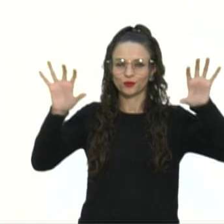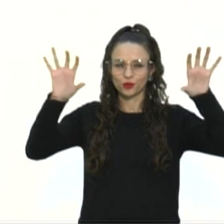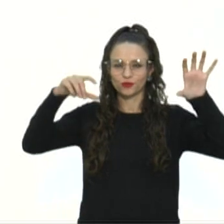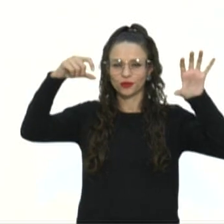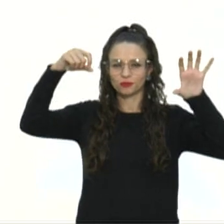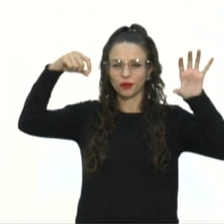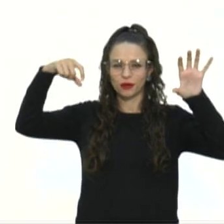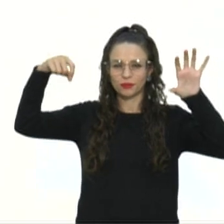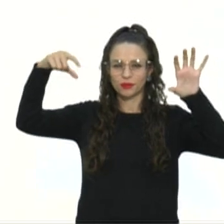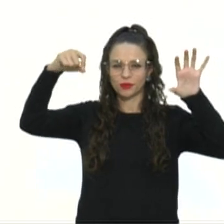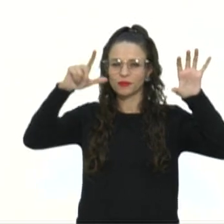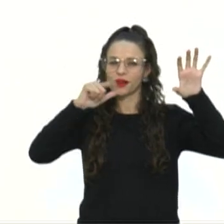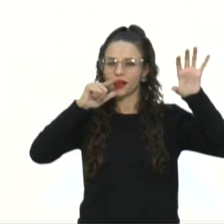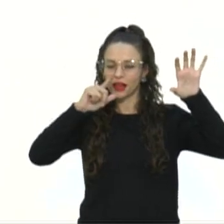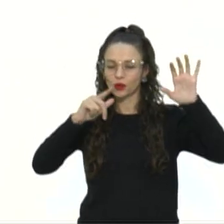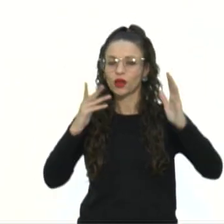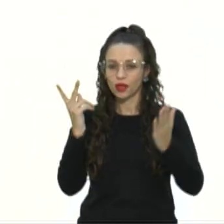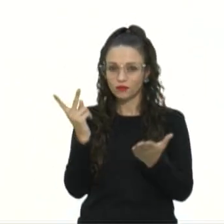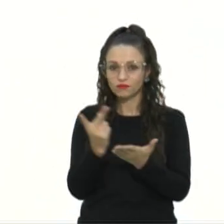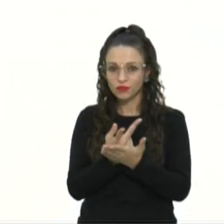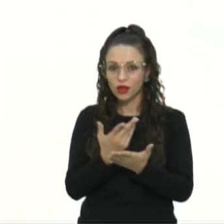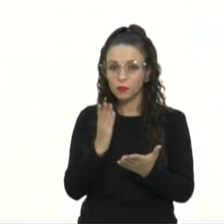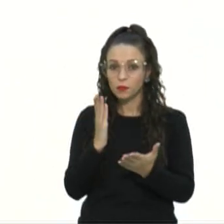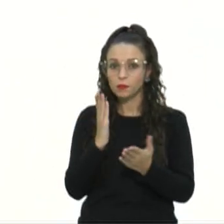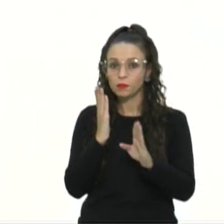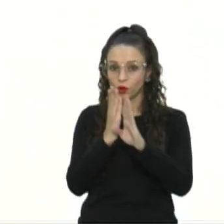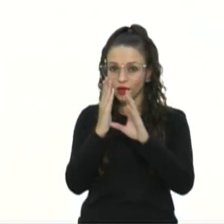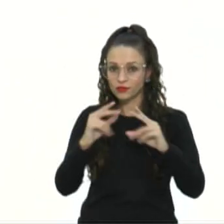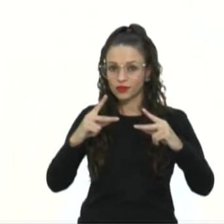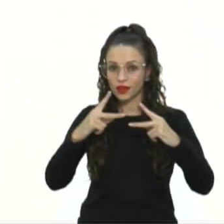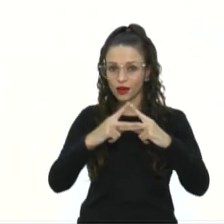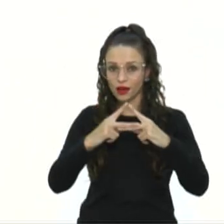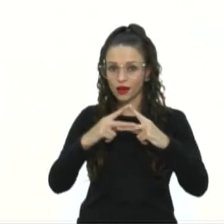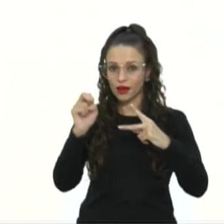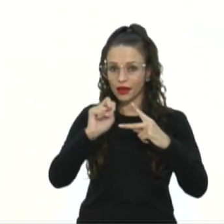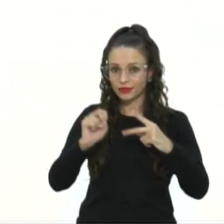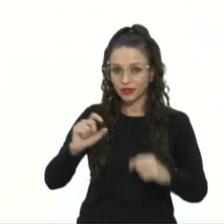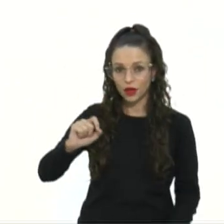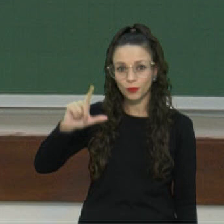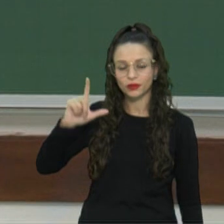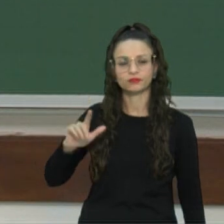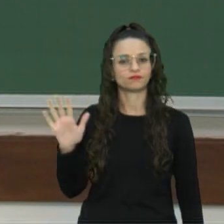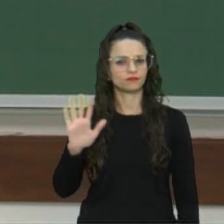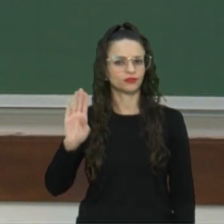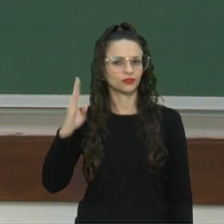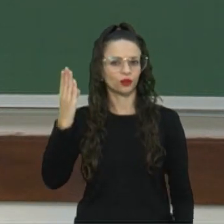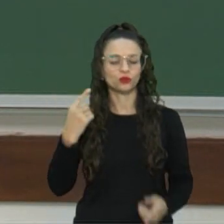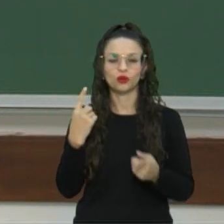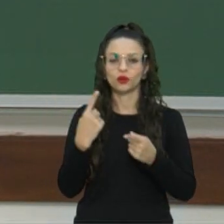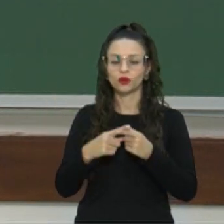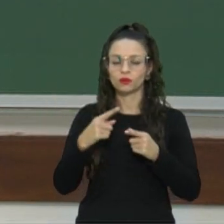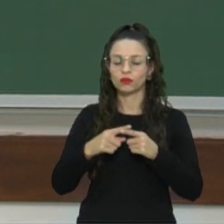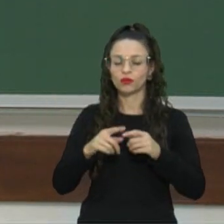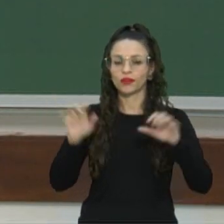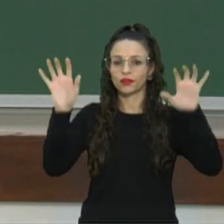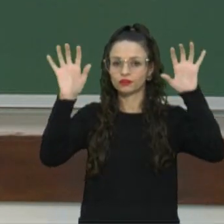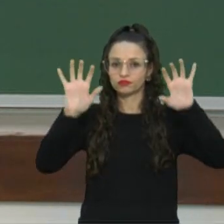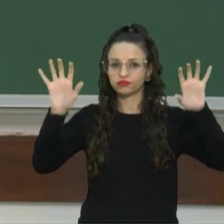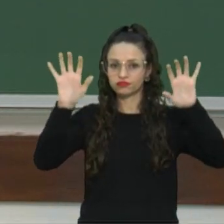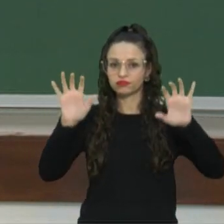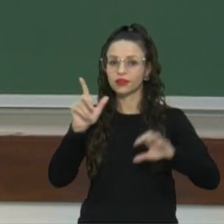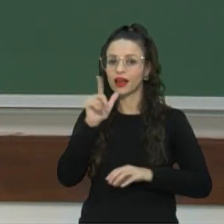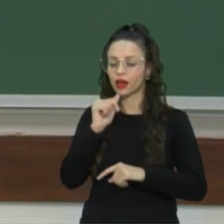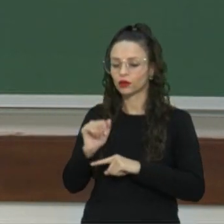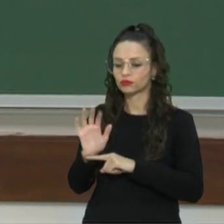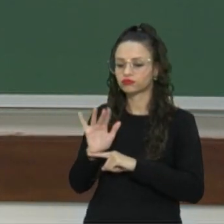uma nuvem ocorre com o aumento de entropia é falso. Por quê? Quando eu tenho a água na forma gasosa, ela